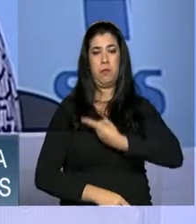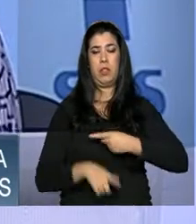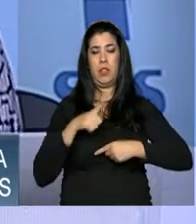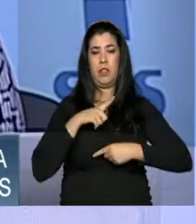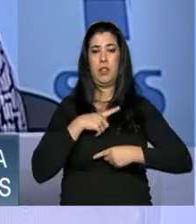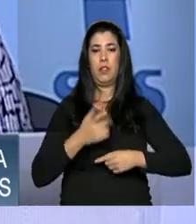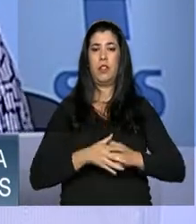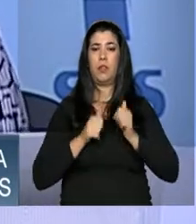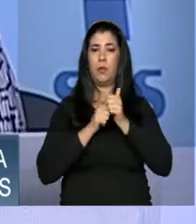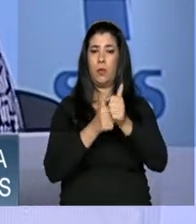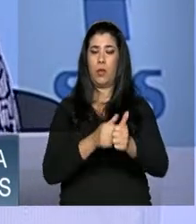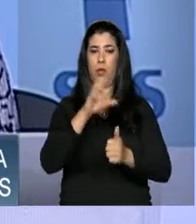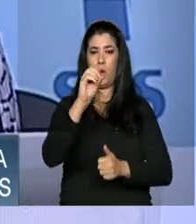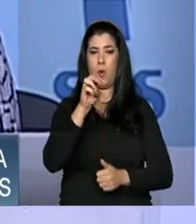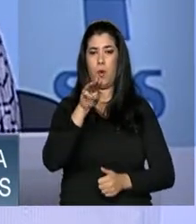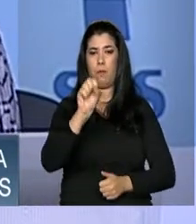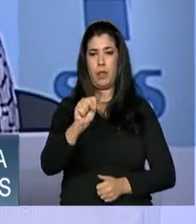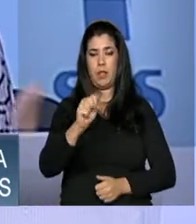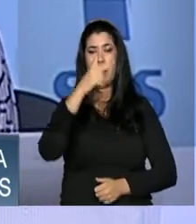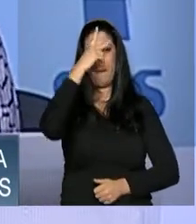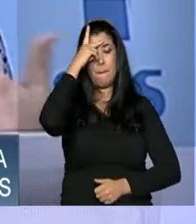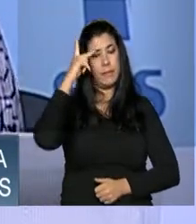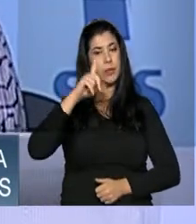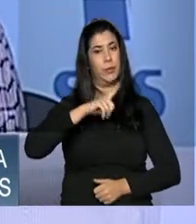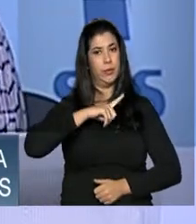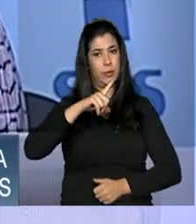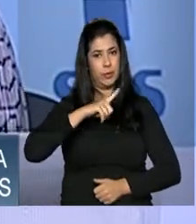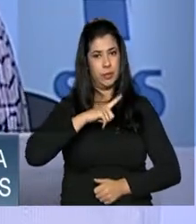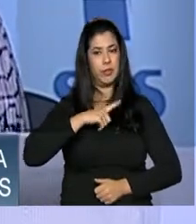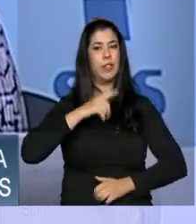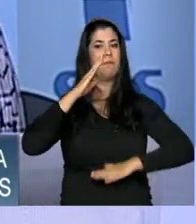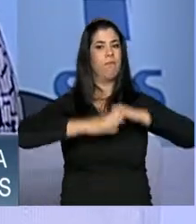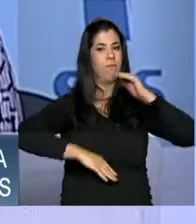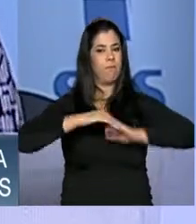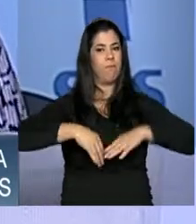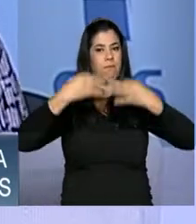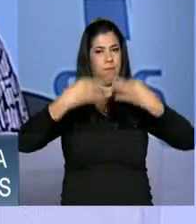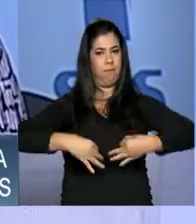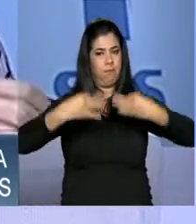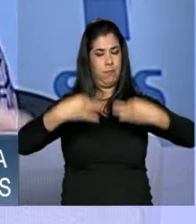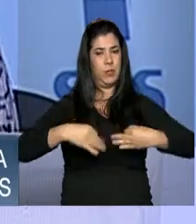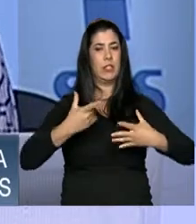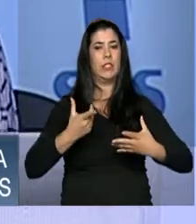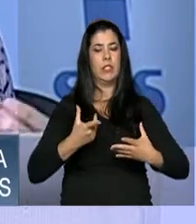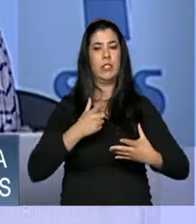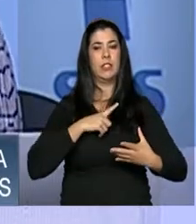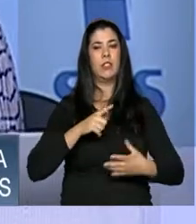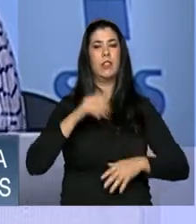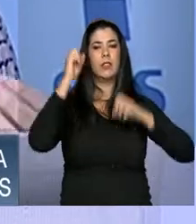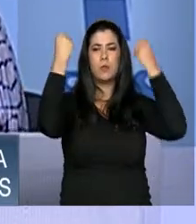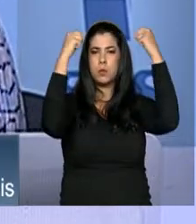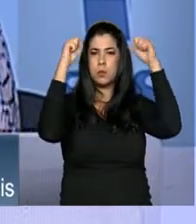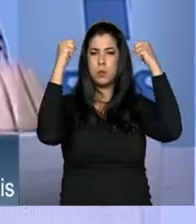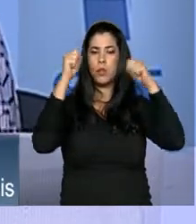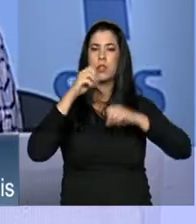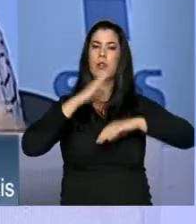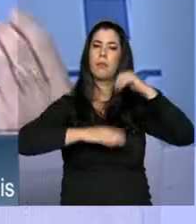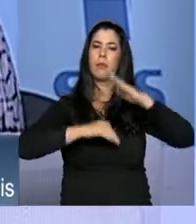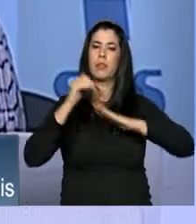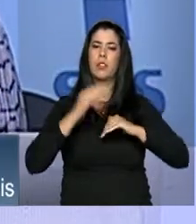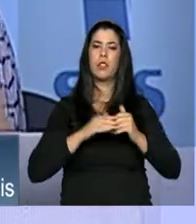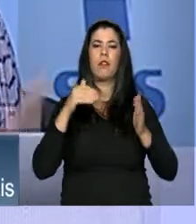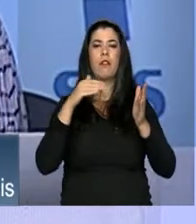de Saúde, que pessoas ativas, né, consideradas fisicamente ativas, são aquelas que praticam até